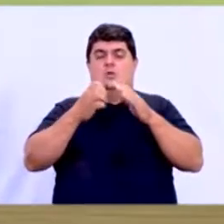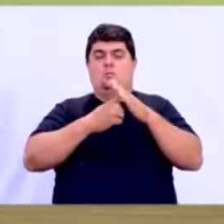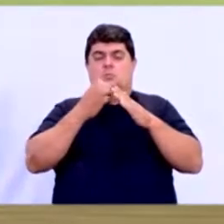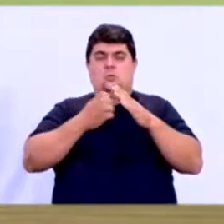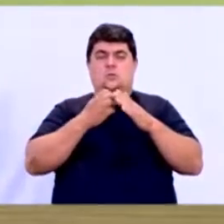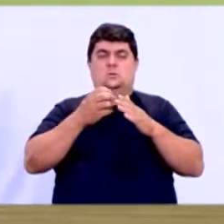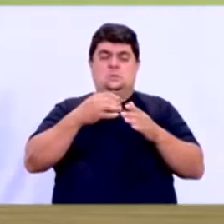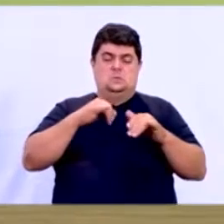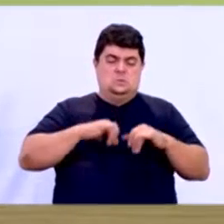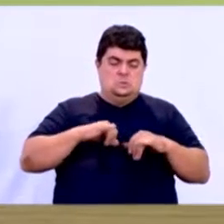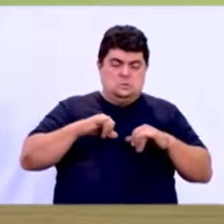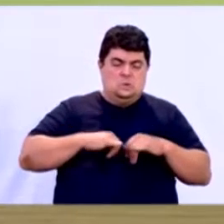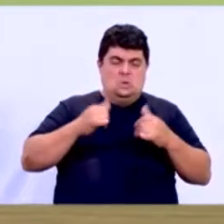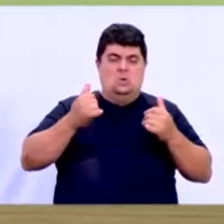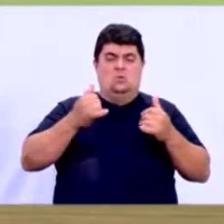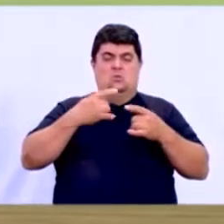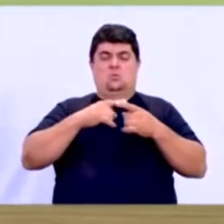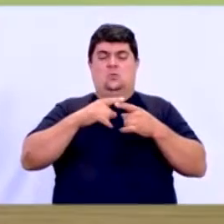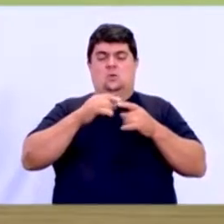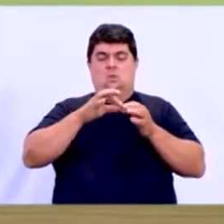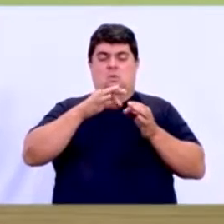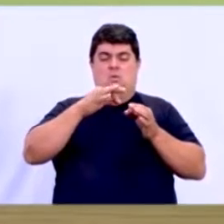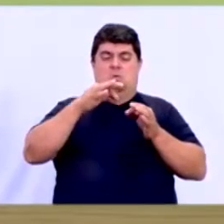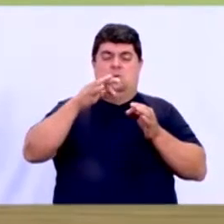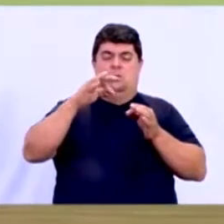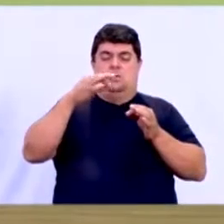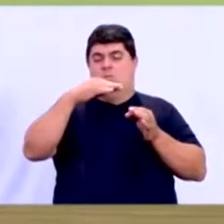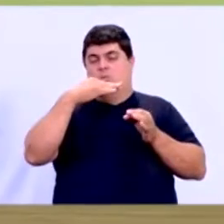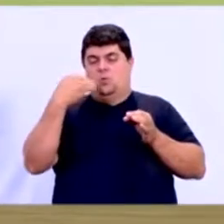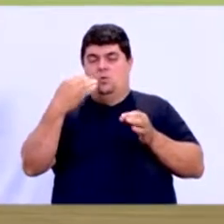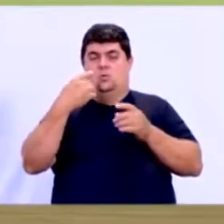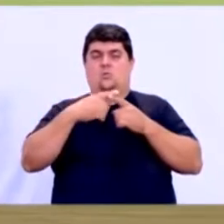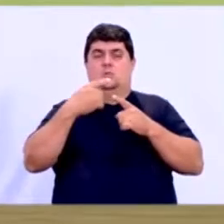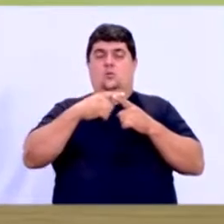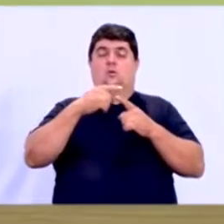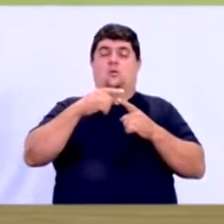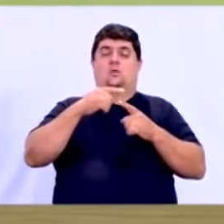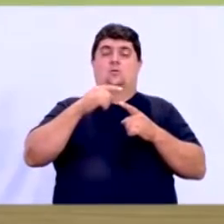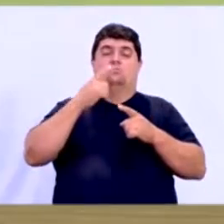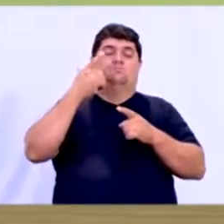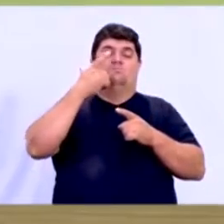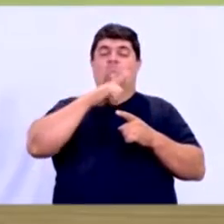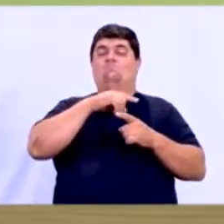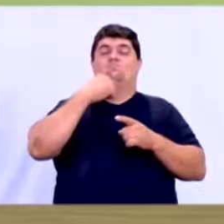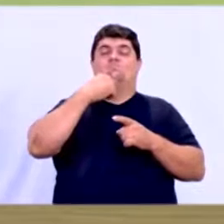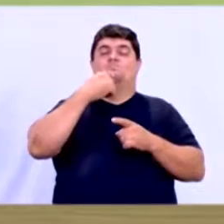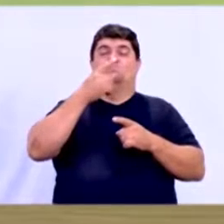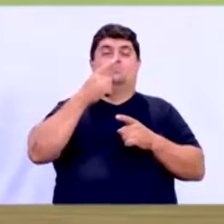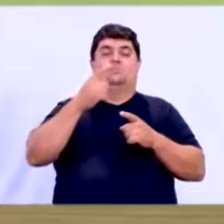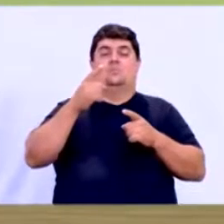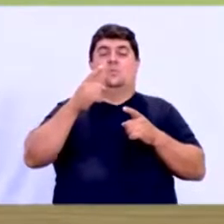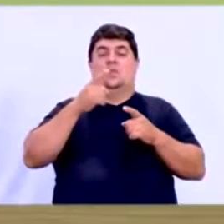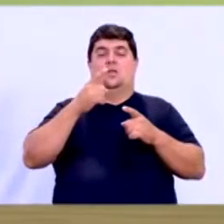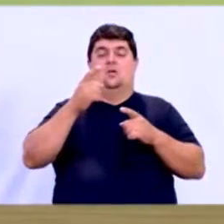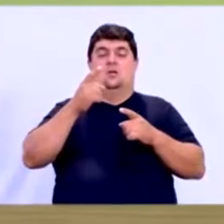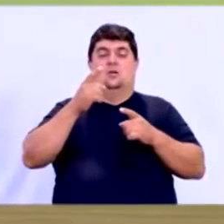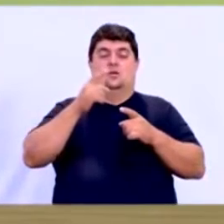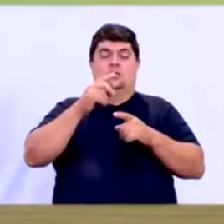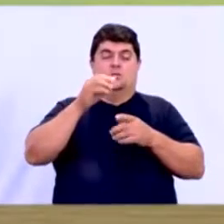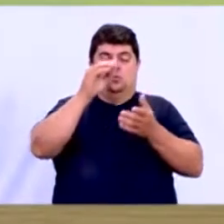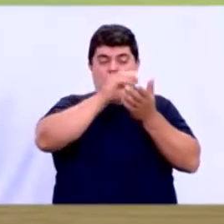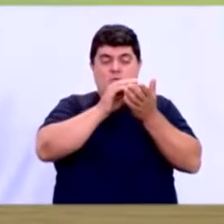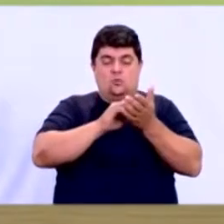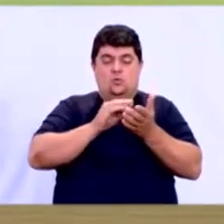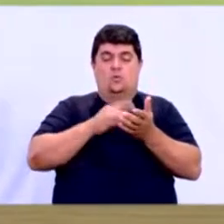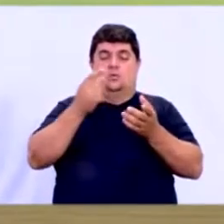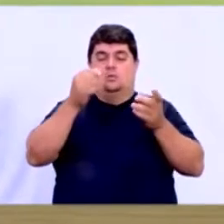pequenas empresas, às vezes não têm uma vida longa, a maioria delas é porque elas não conseguem controlar esse fluxo de recursos dentro